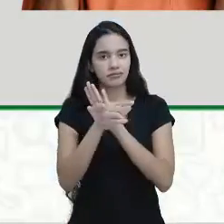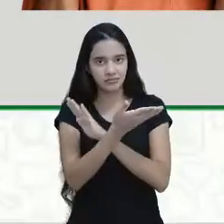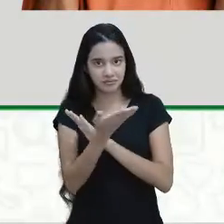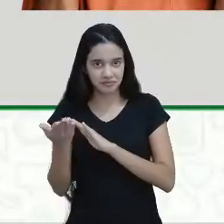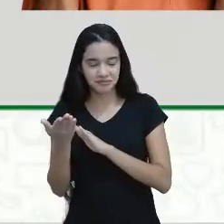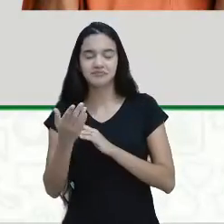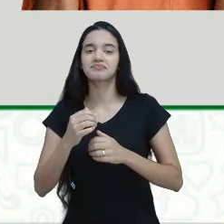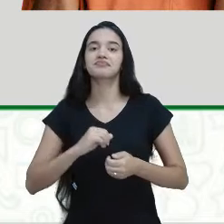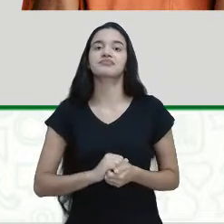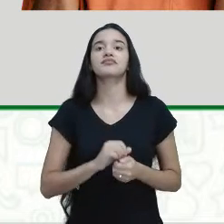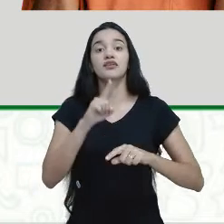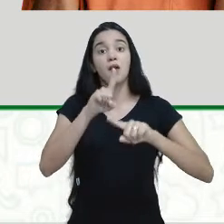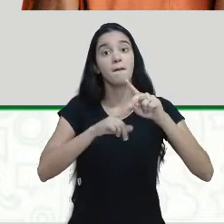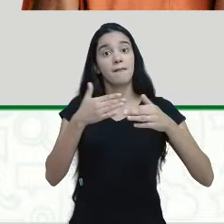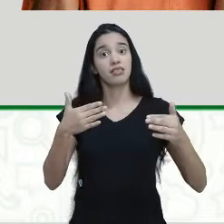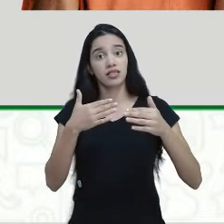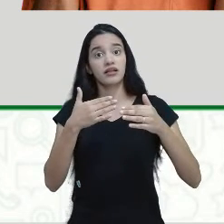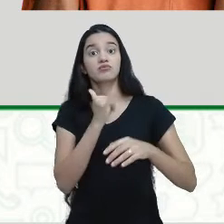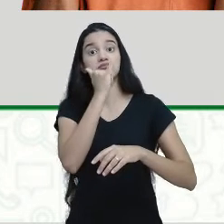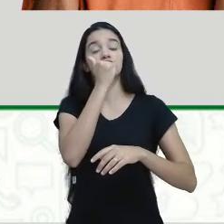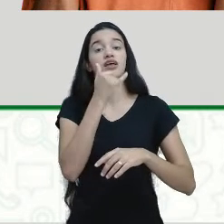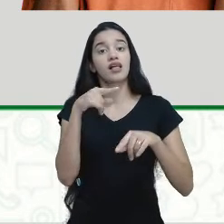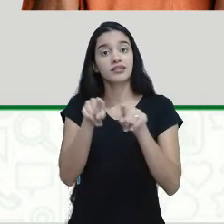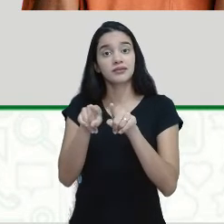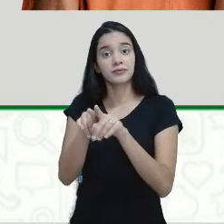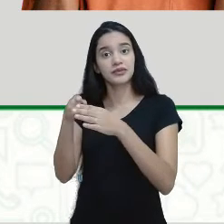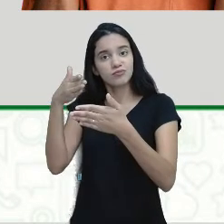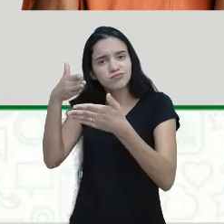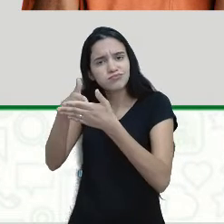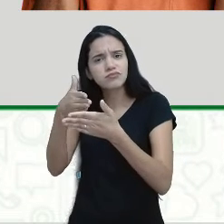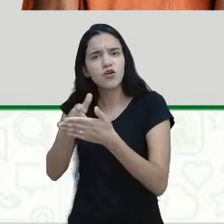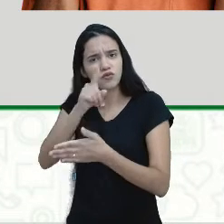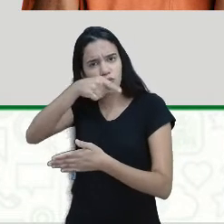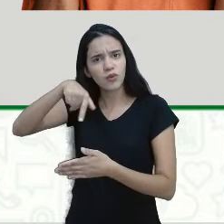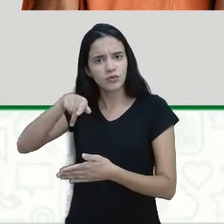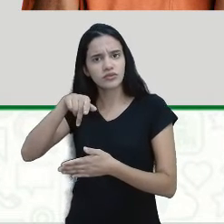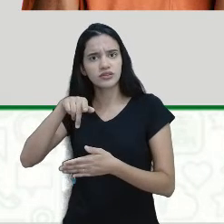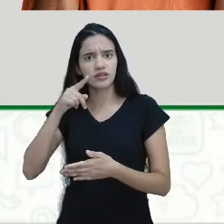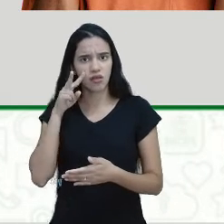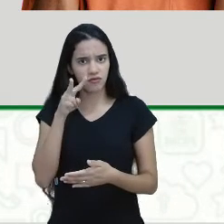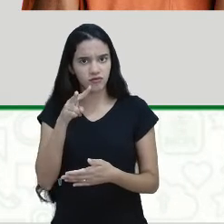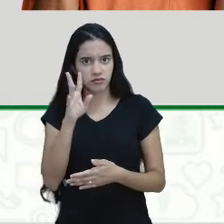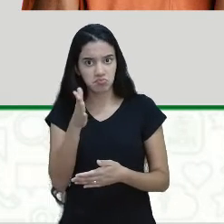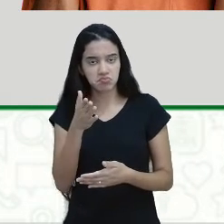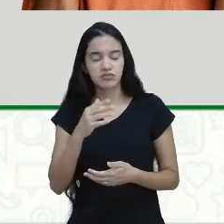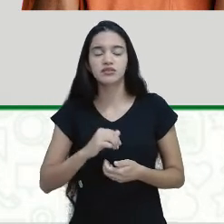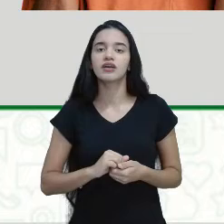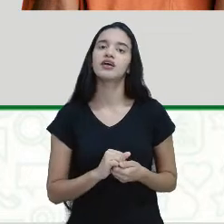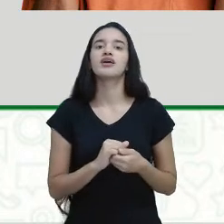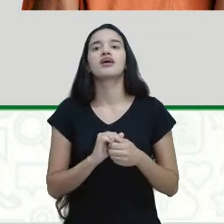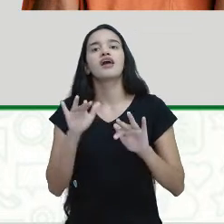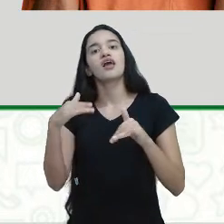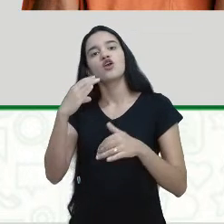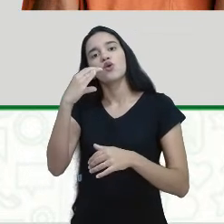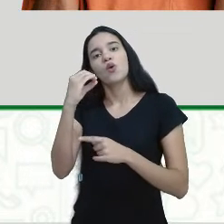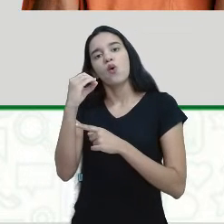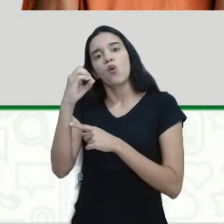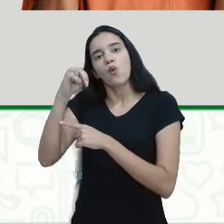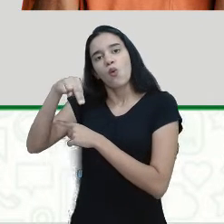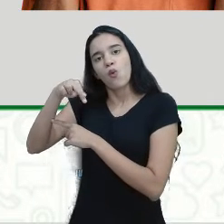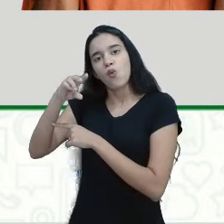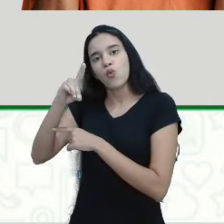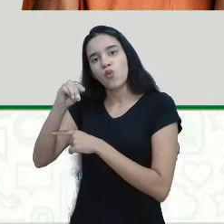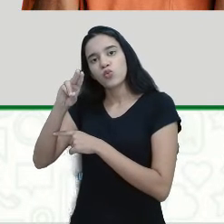vocês. Materiais condutores e isolantes. Será que vocês já viram falar? E o que é condutor no dicionário para a